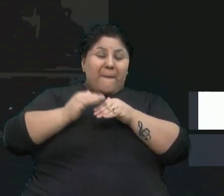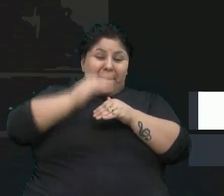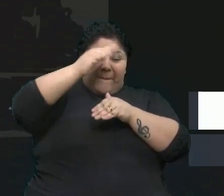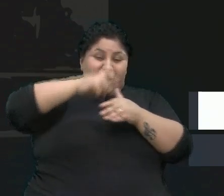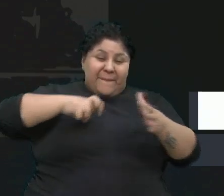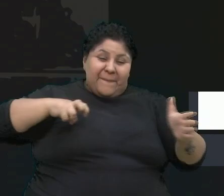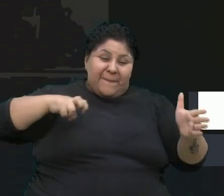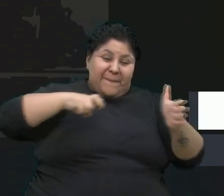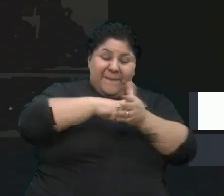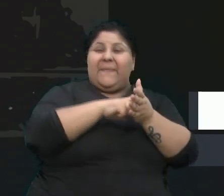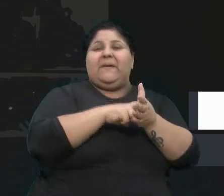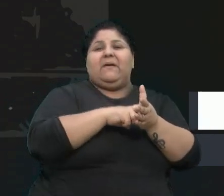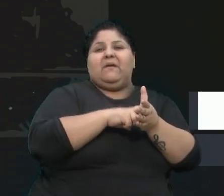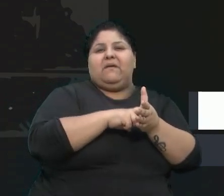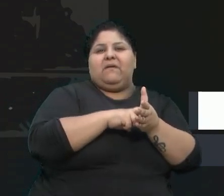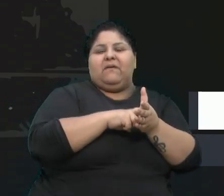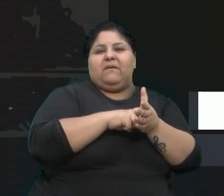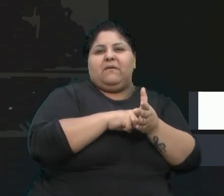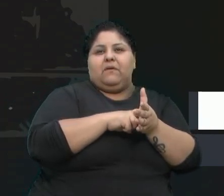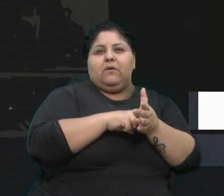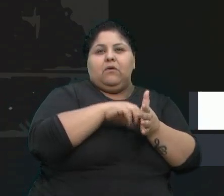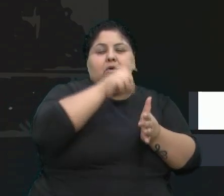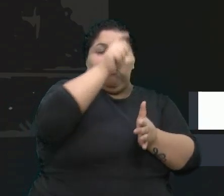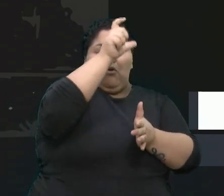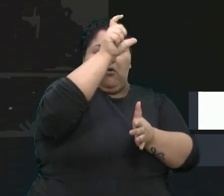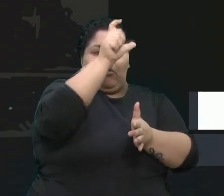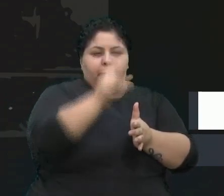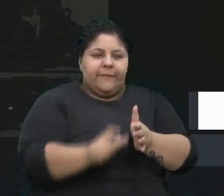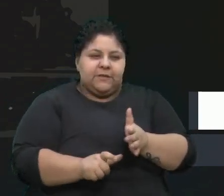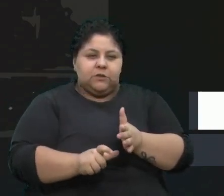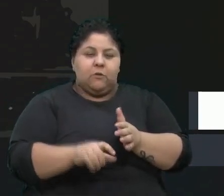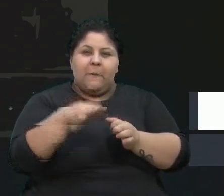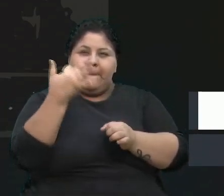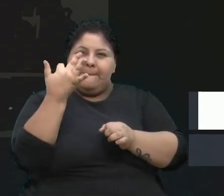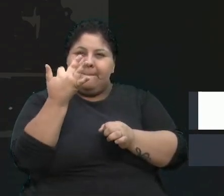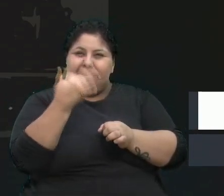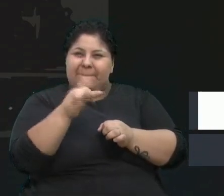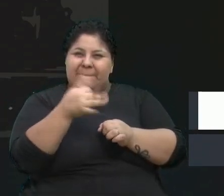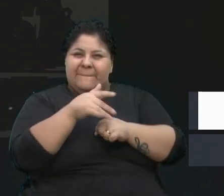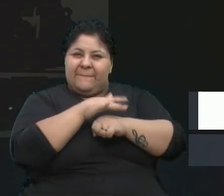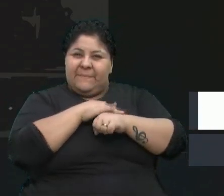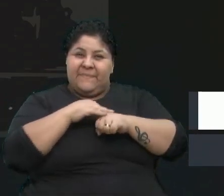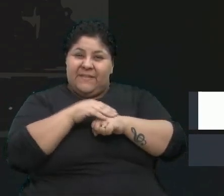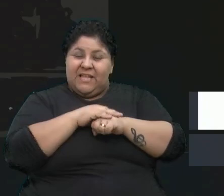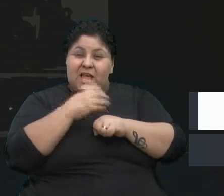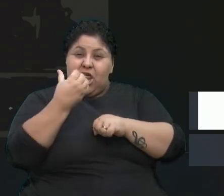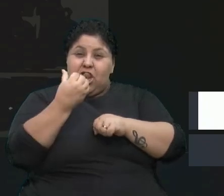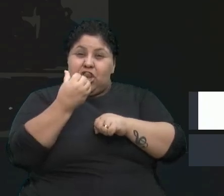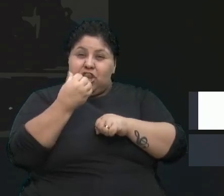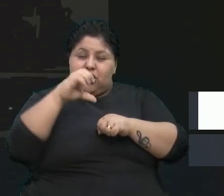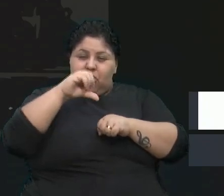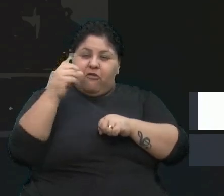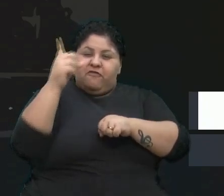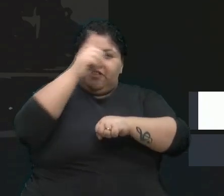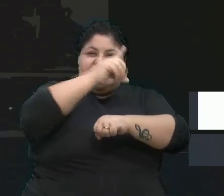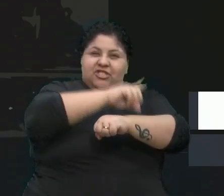acidente com feridos. Então, vejam que nesses 9 dias, nós tivemos aí 3 acidentes.